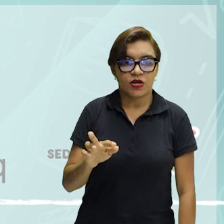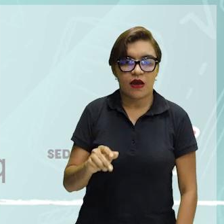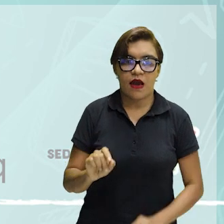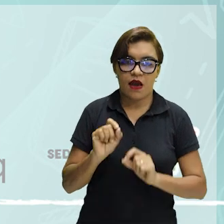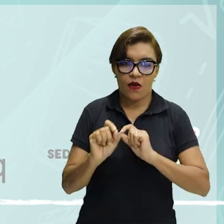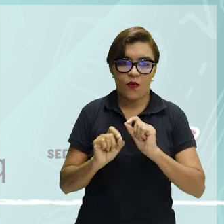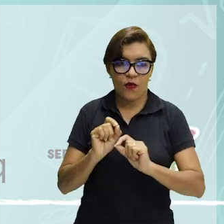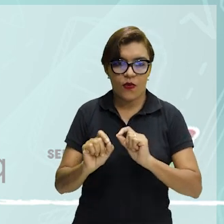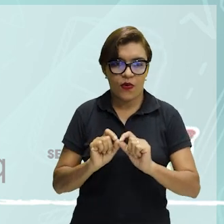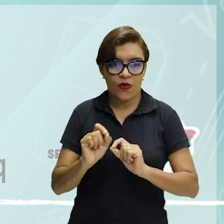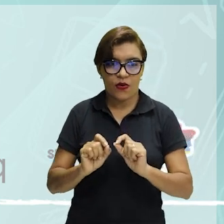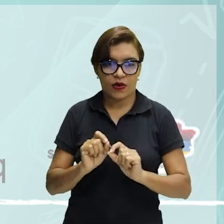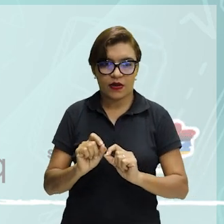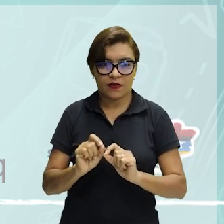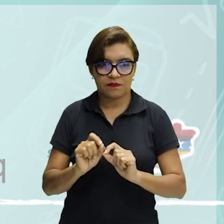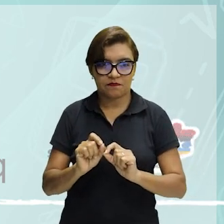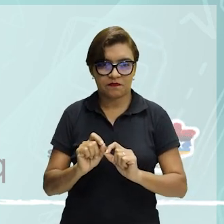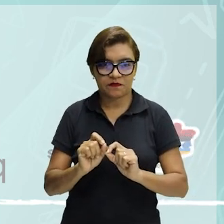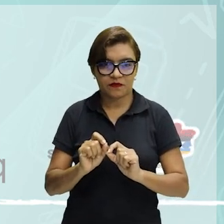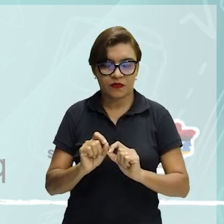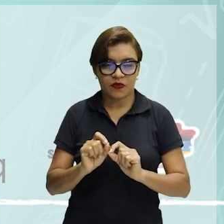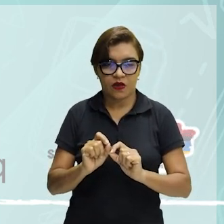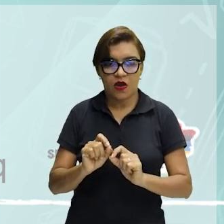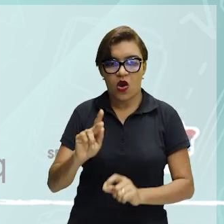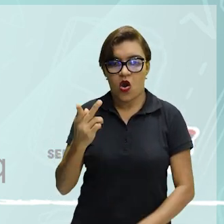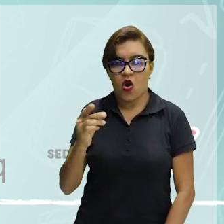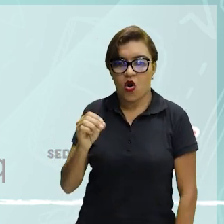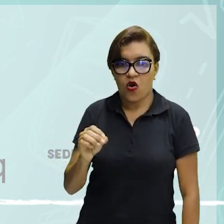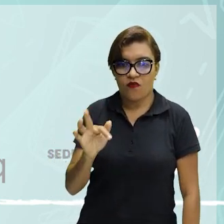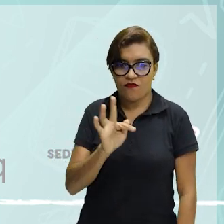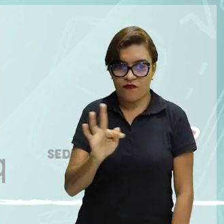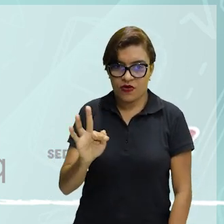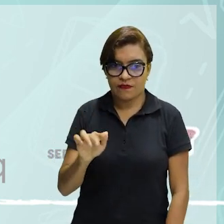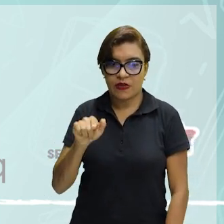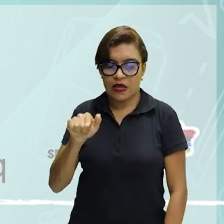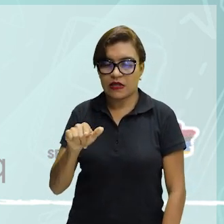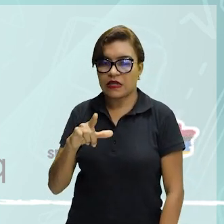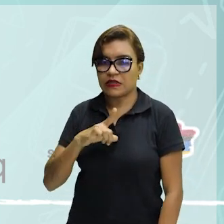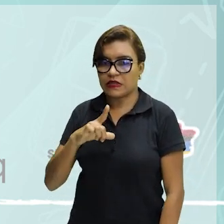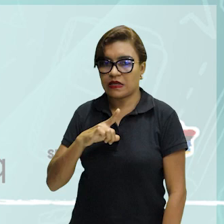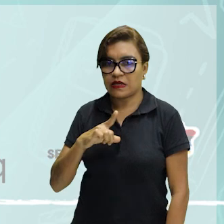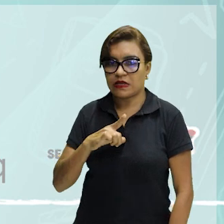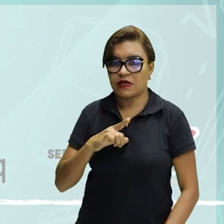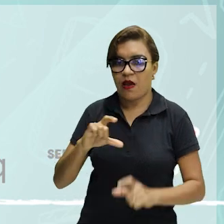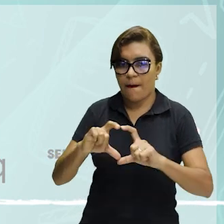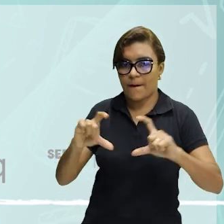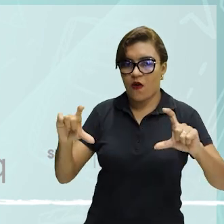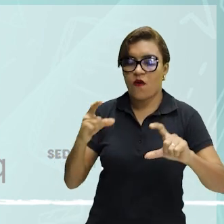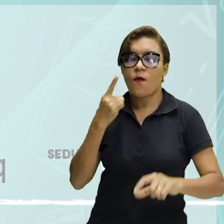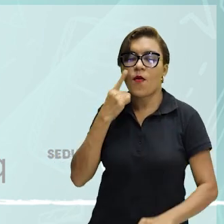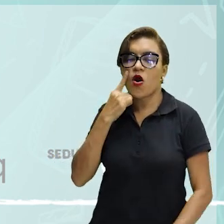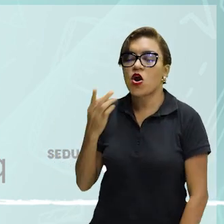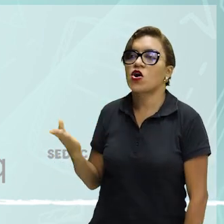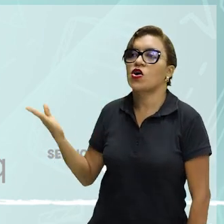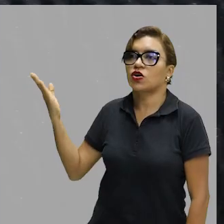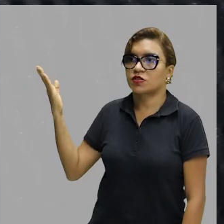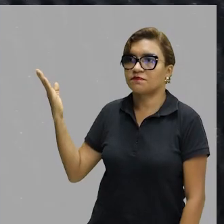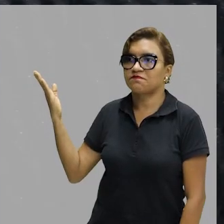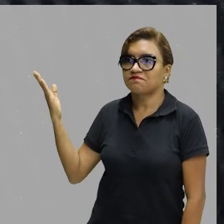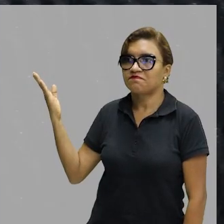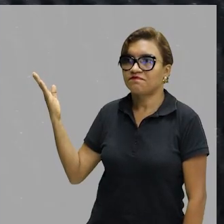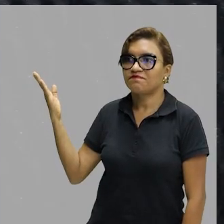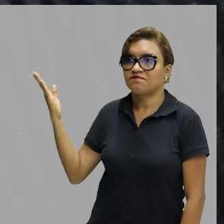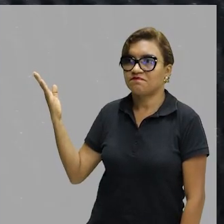certo? Então, o fator de Van Hoff vai ser igual aqui a 1 mais o grau de dissociação